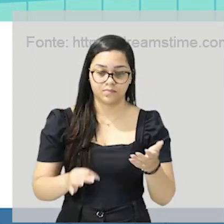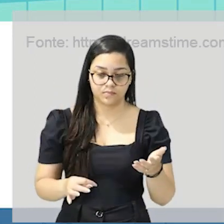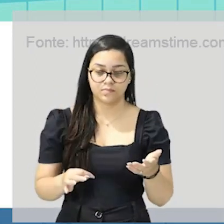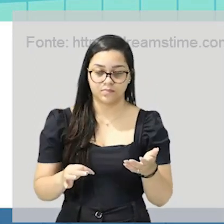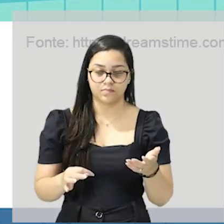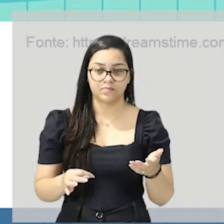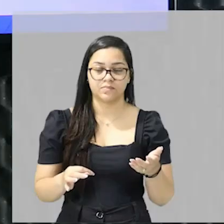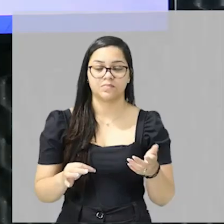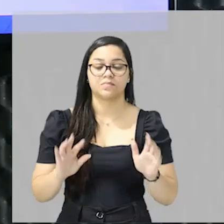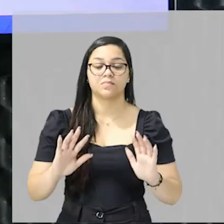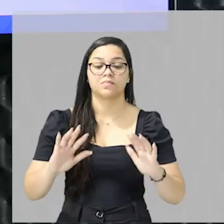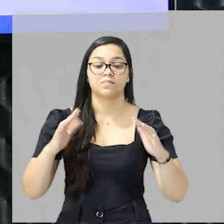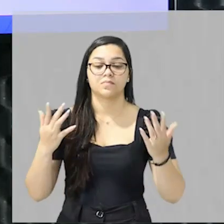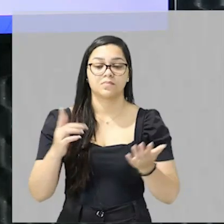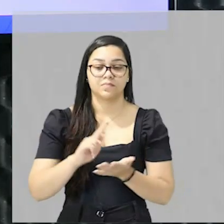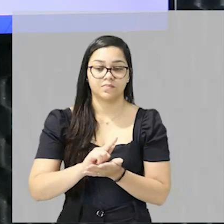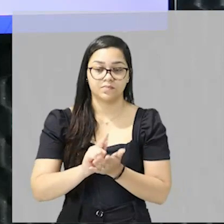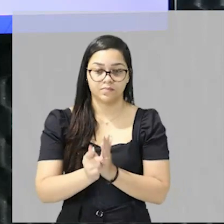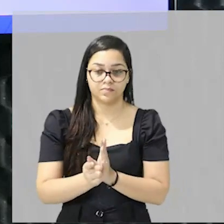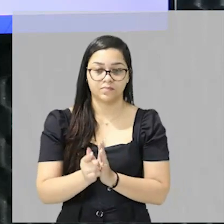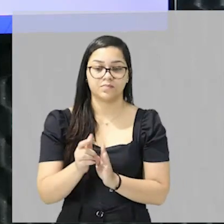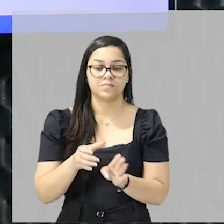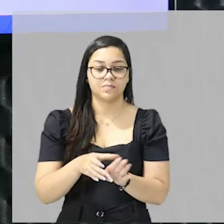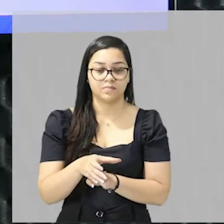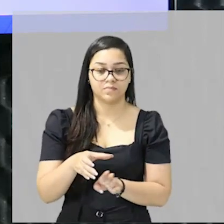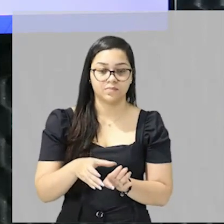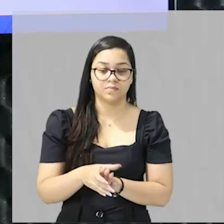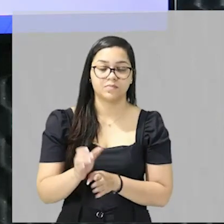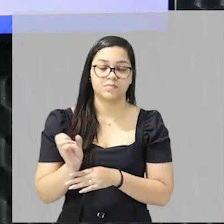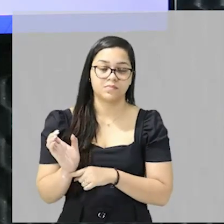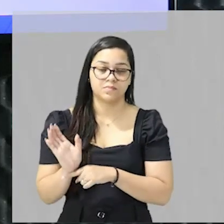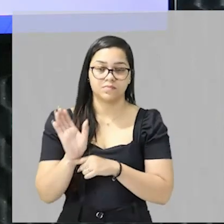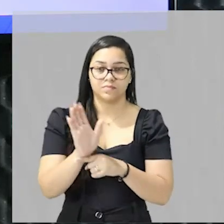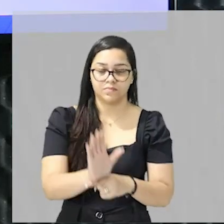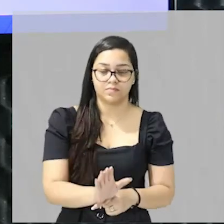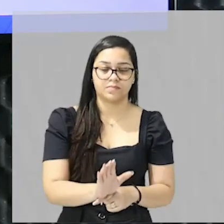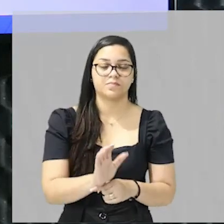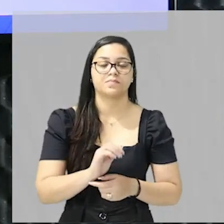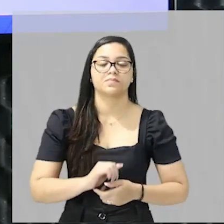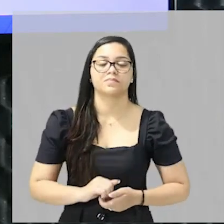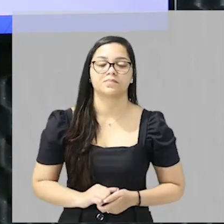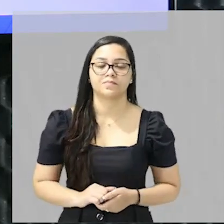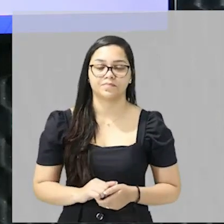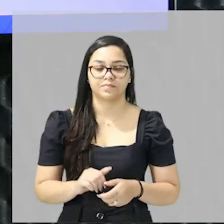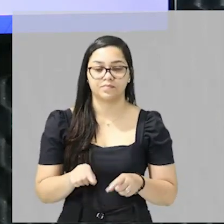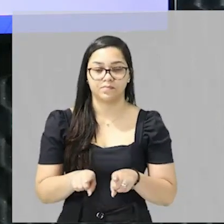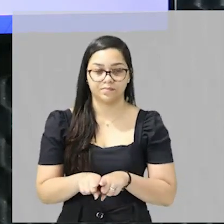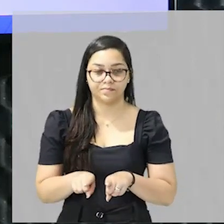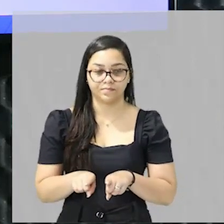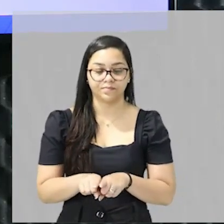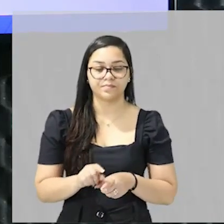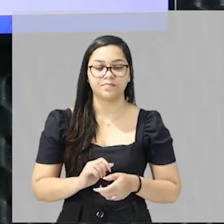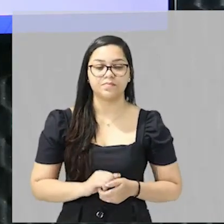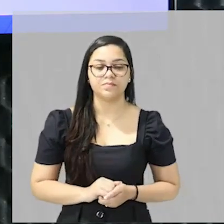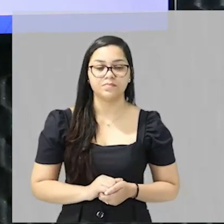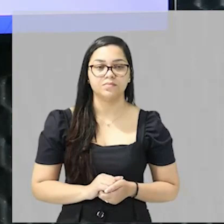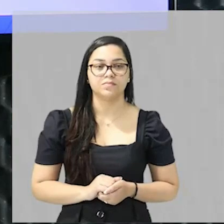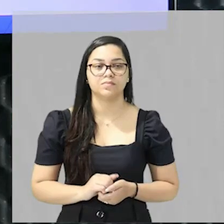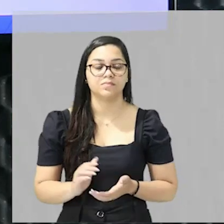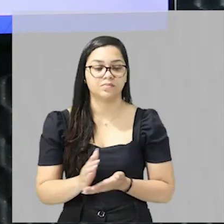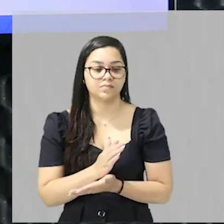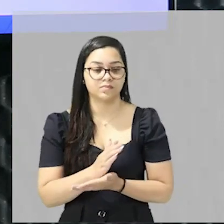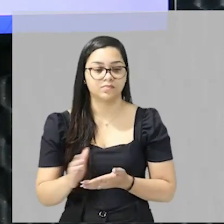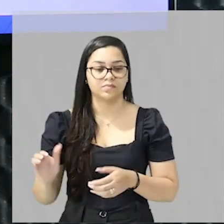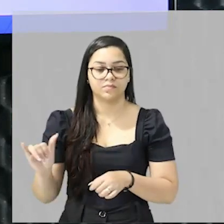dele, qual é o gênero. Então, são pistas que te ajudam nesse processo de interpretação. Skim and scan são as